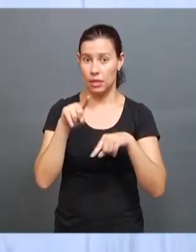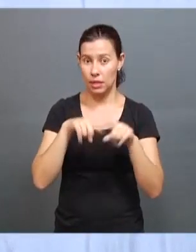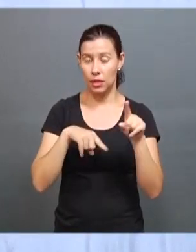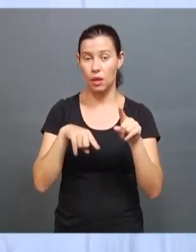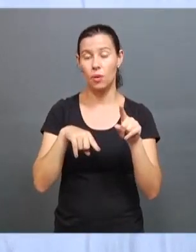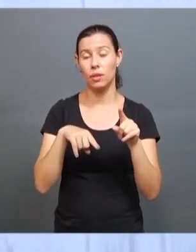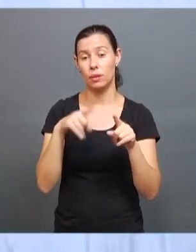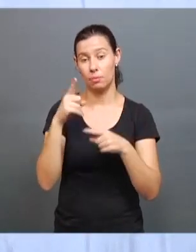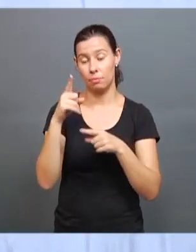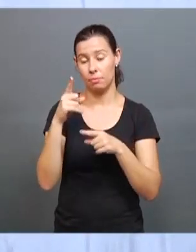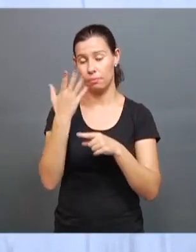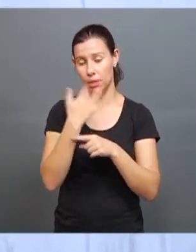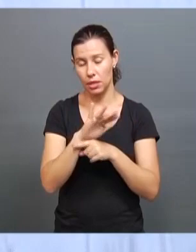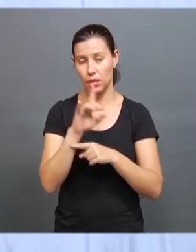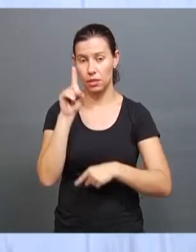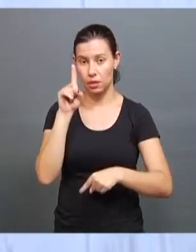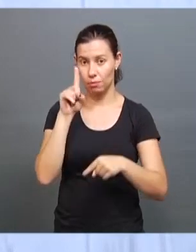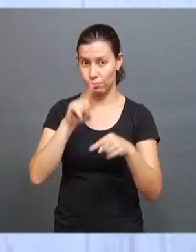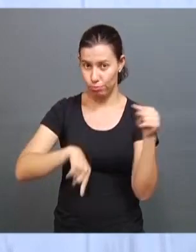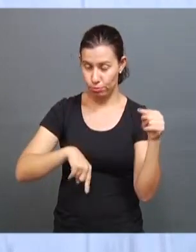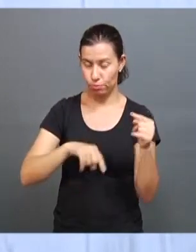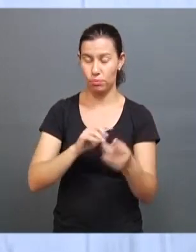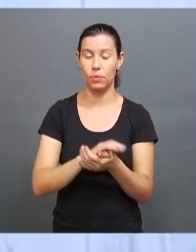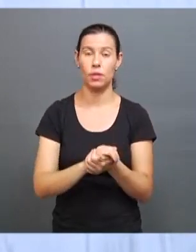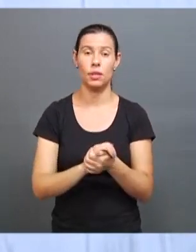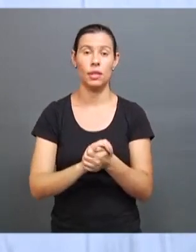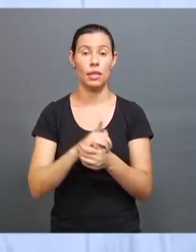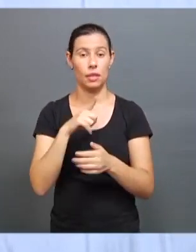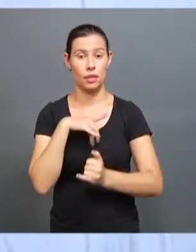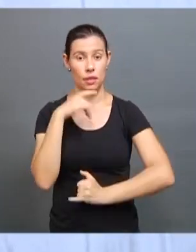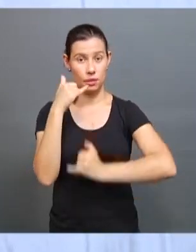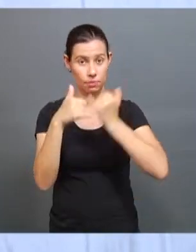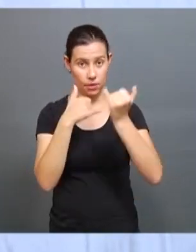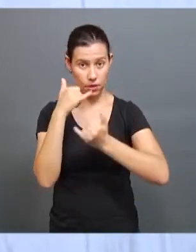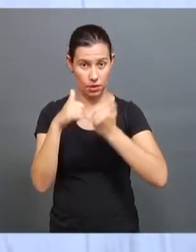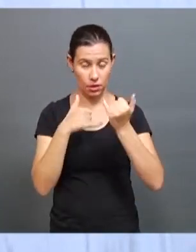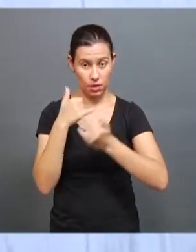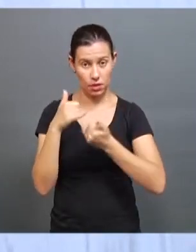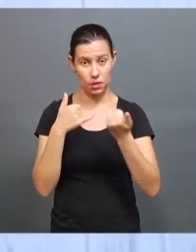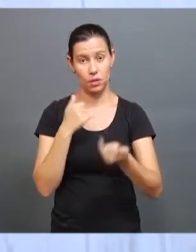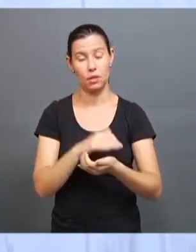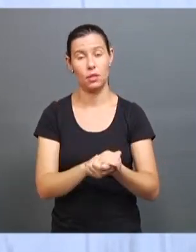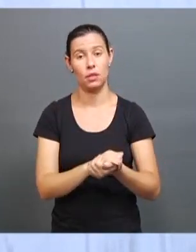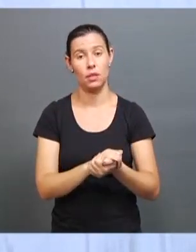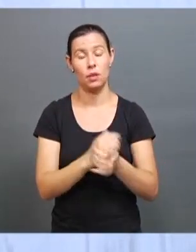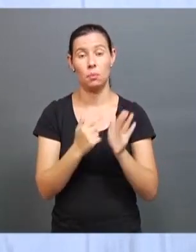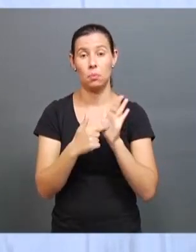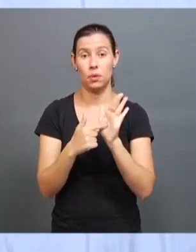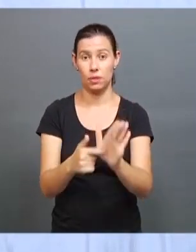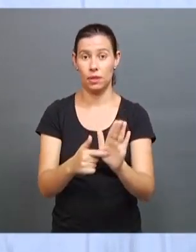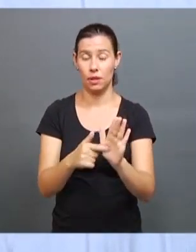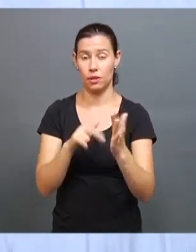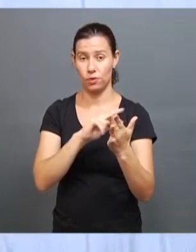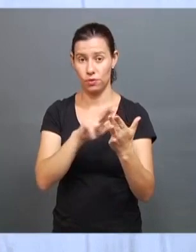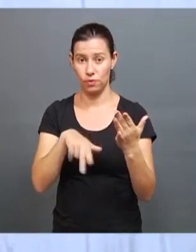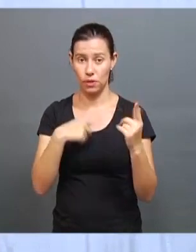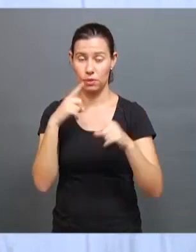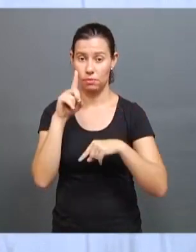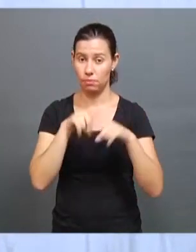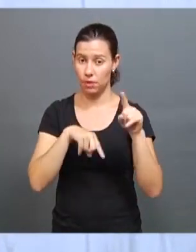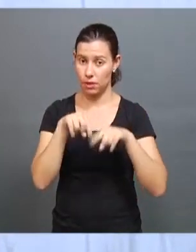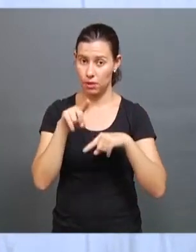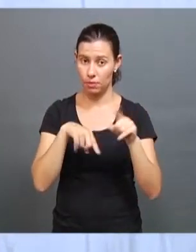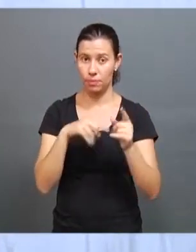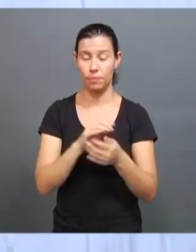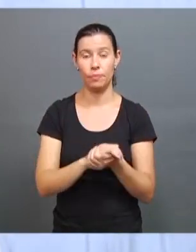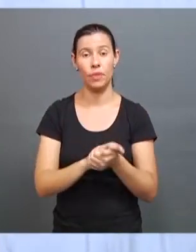por exemplo... por mais que tenha a parte do lúdico, né, mostrar muitos objetos e, por exemplo,